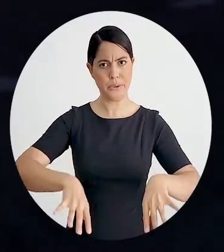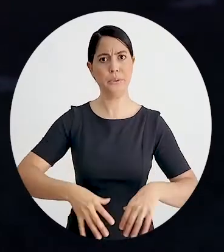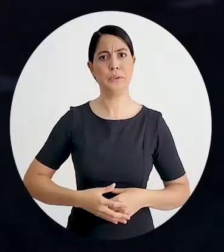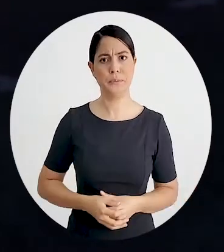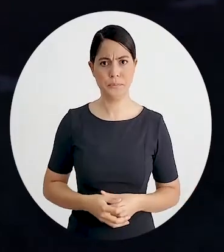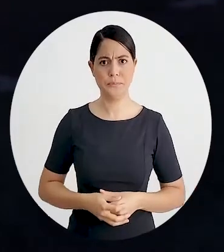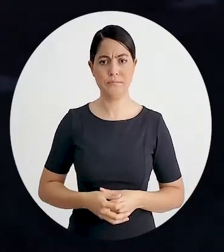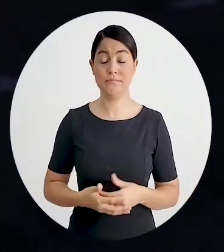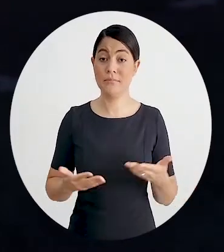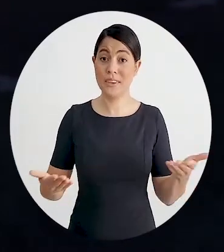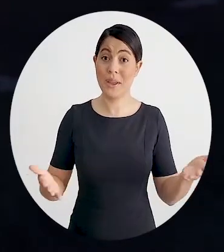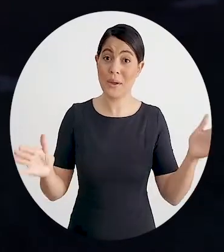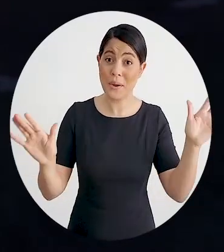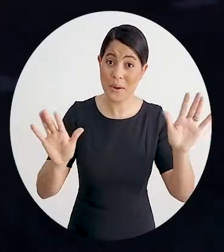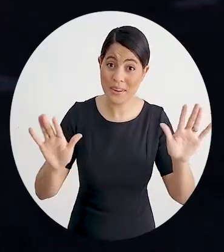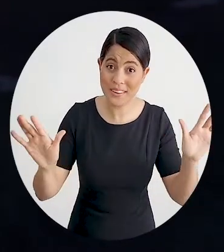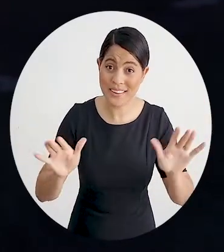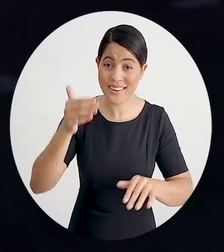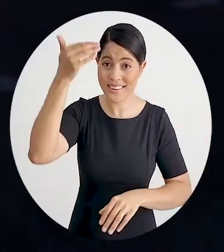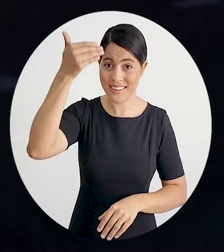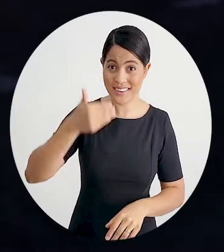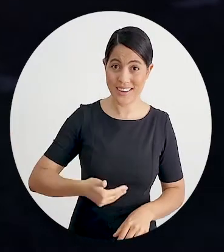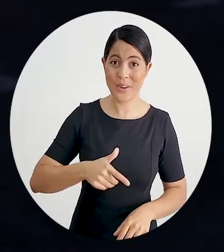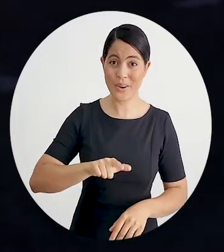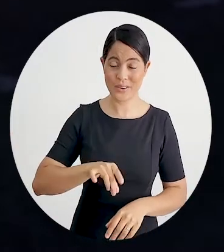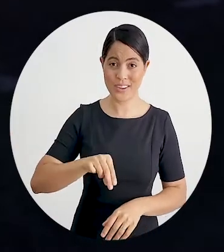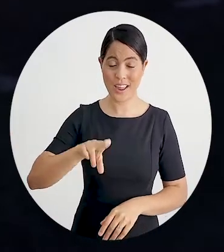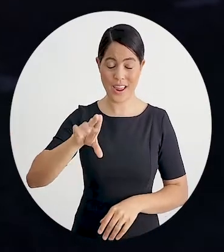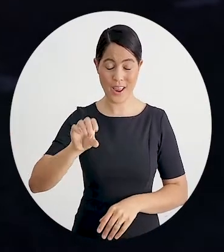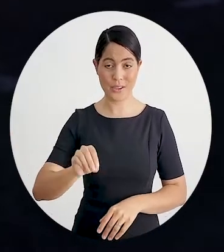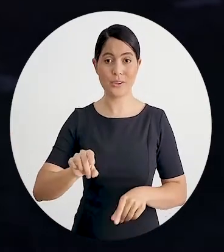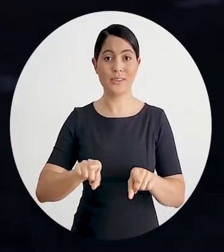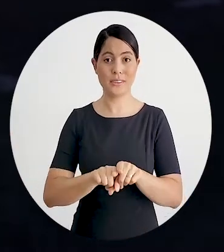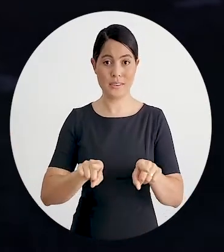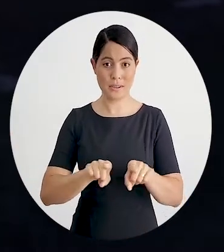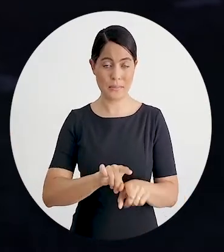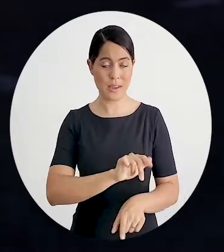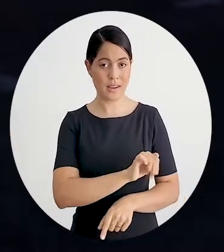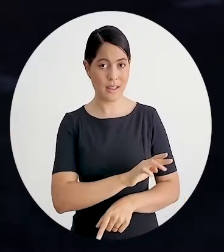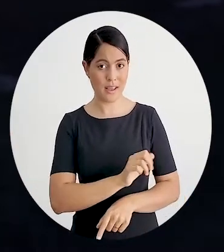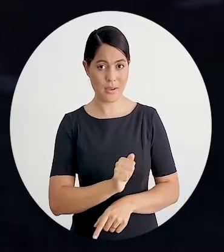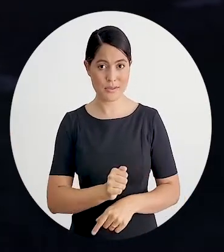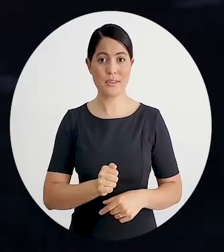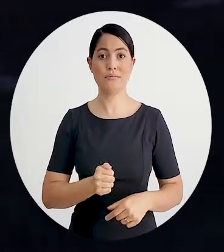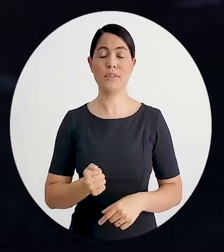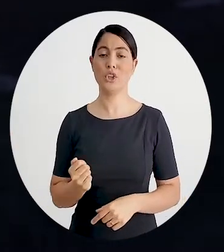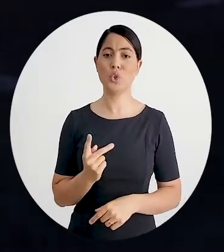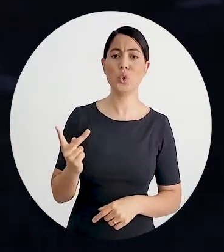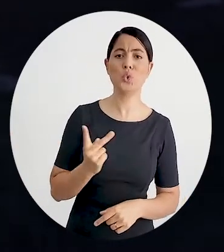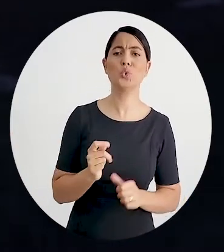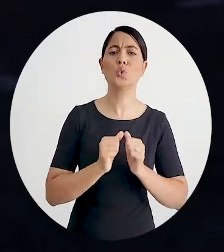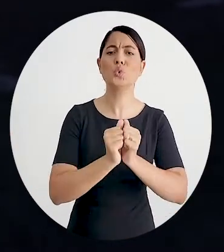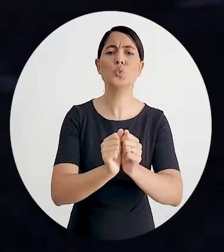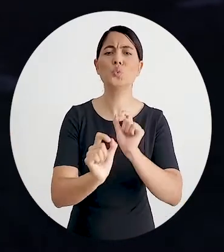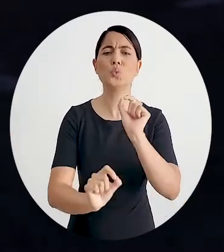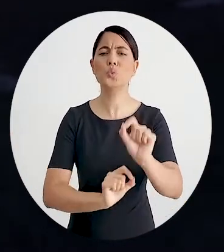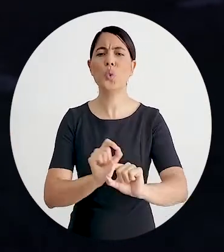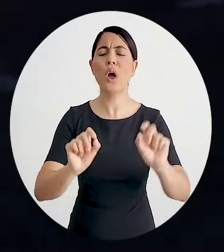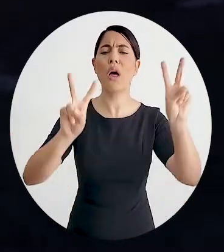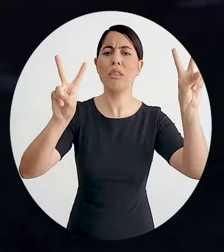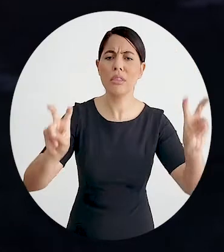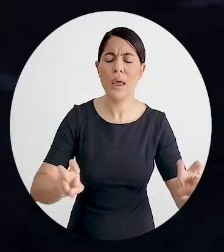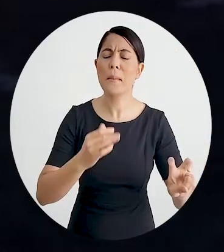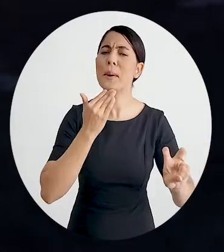Pessoal, eu, Leonardo Campos, passo por aqui hoje, junto com a doutora Glaucia Amaral, presidente da nossa Comissão de Defesa dos Direitos dos